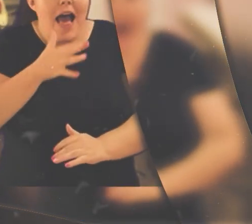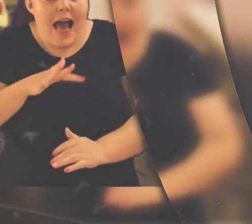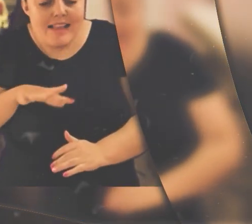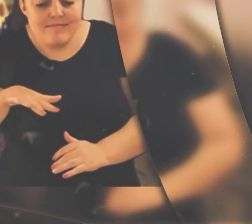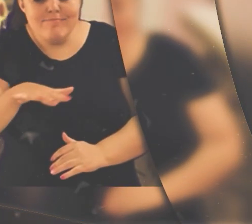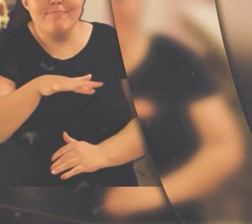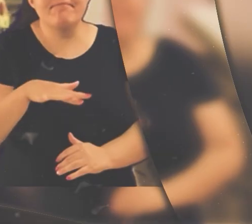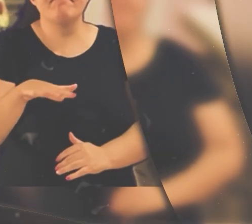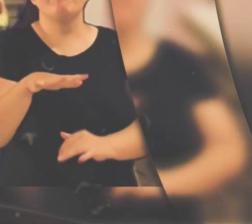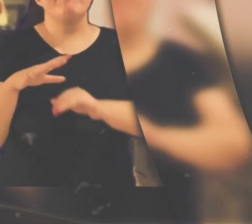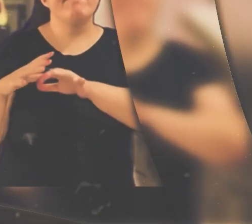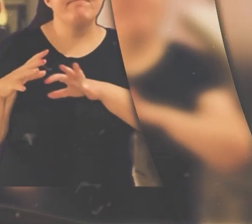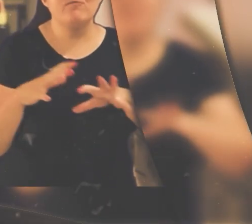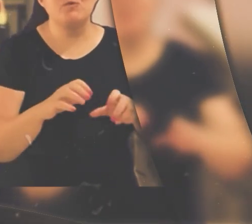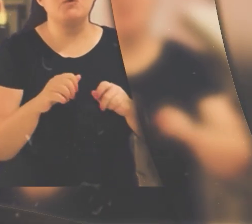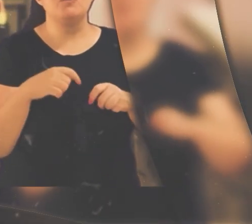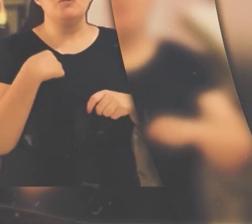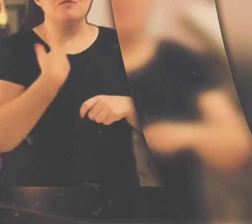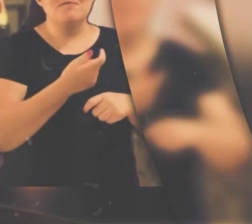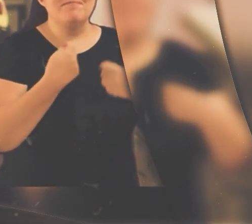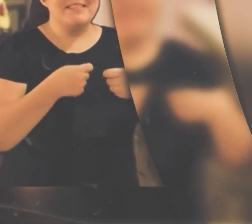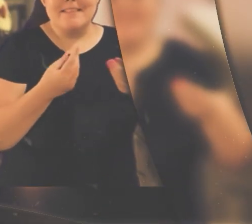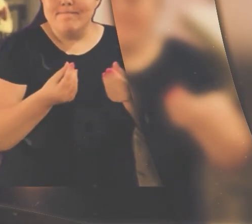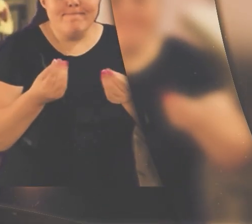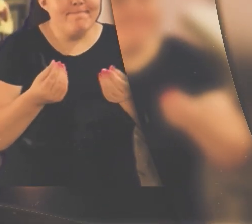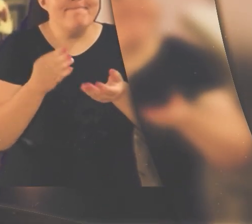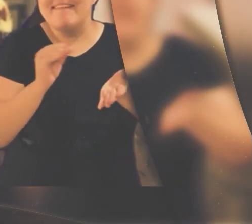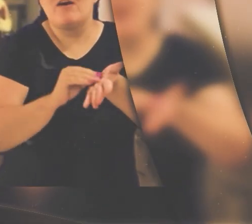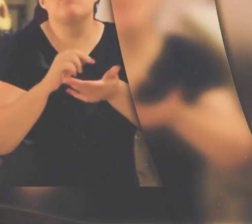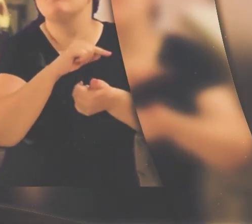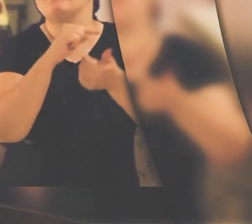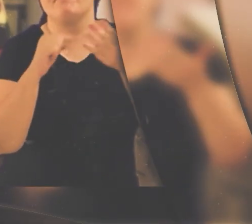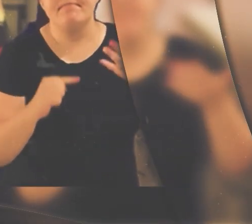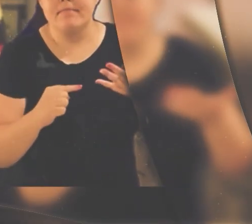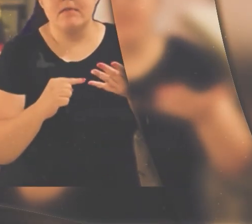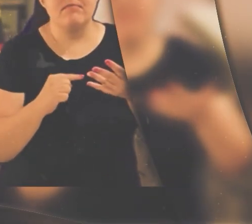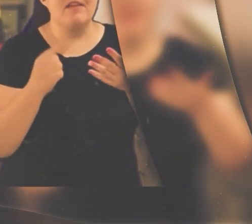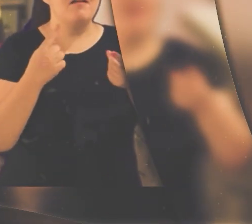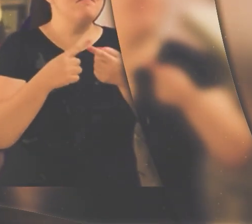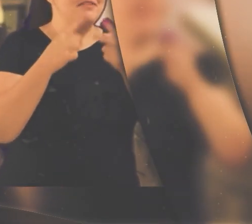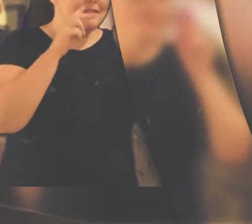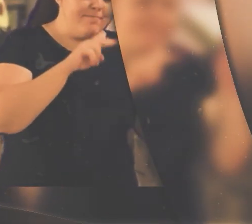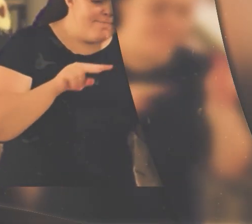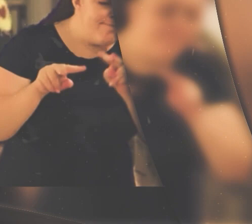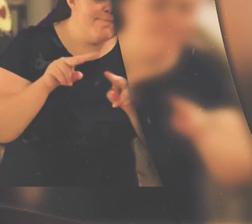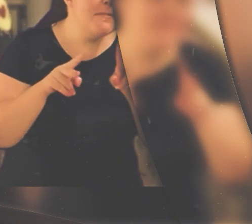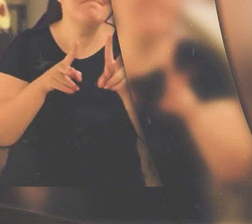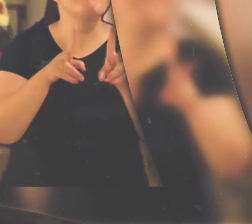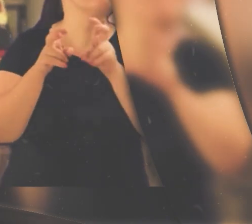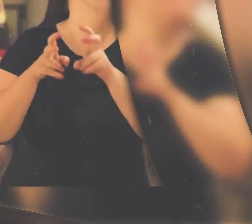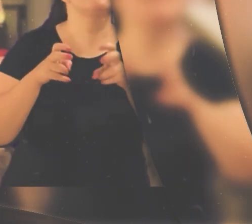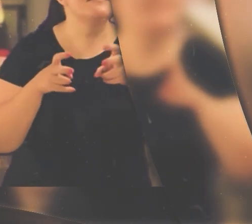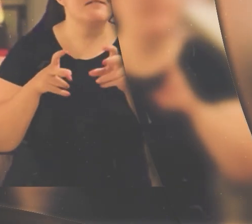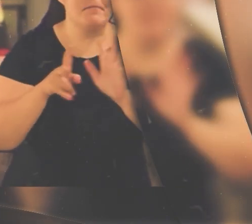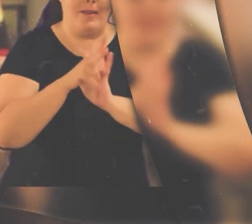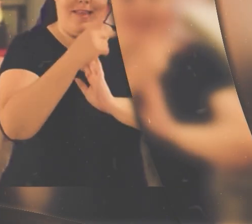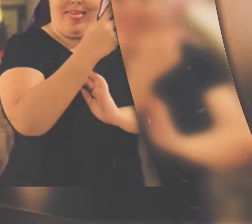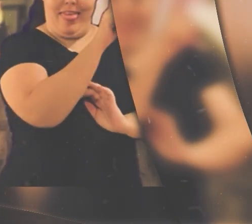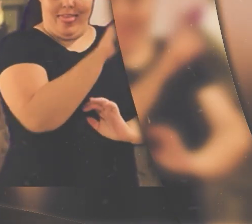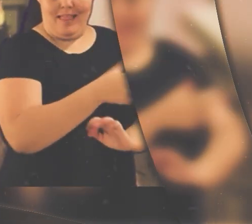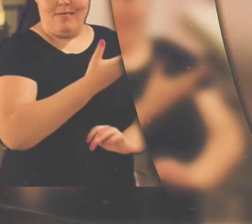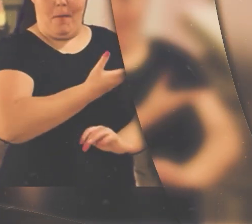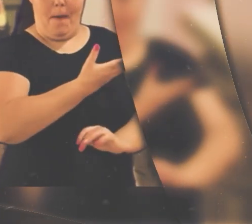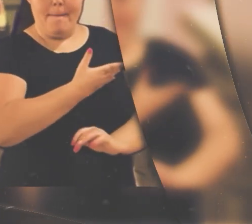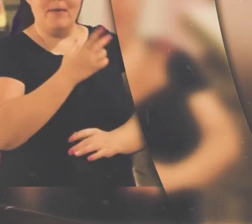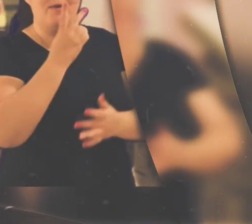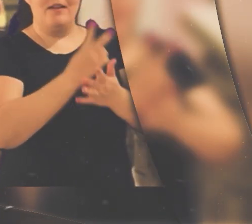as crianças lá estavam precisando de algo mais. Por que ele visualizou isso, né? Porque este meu